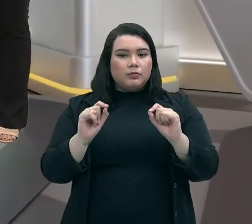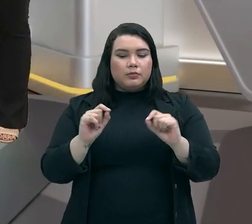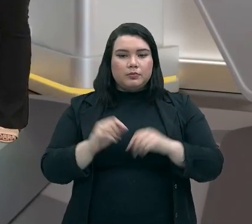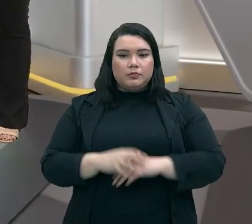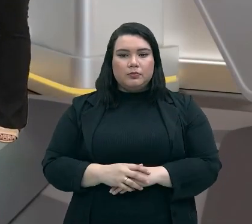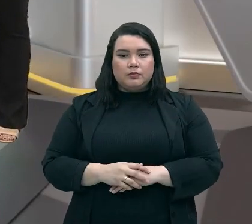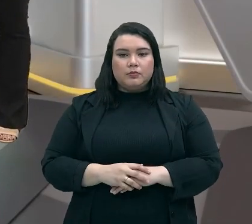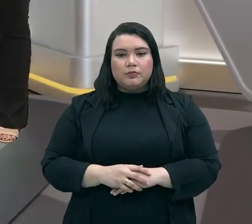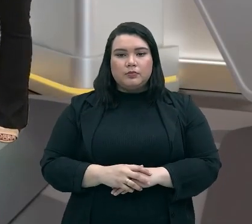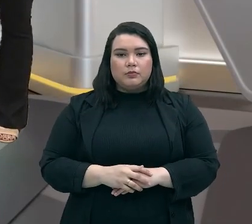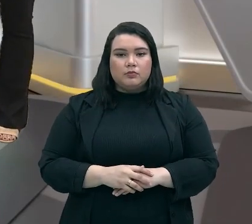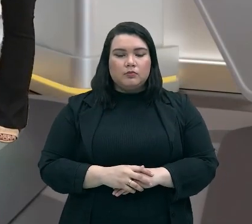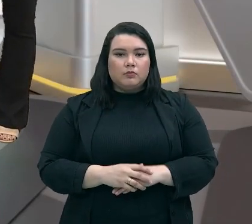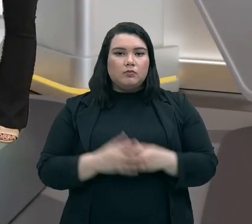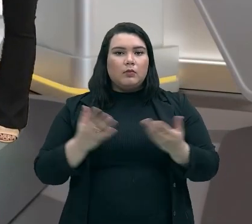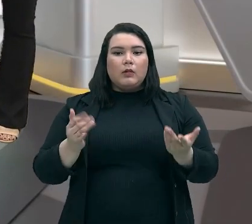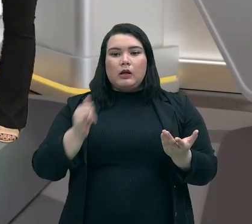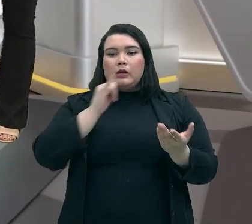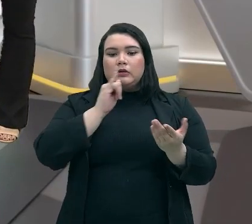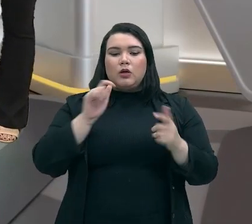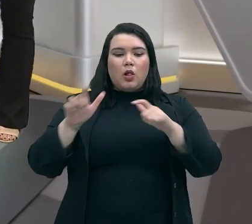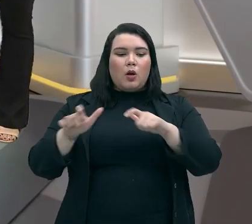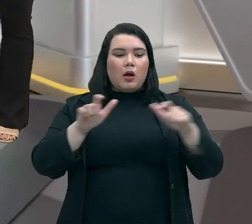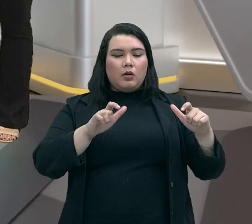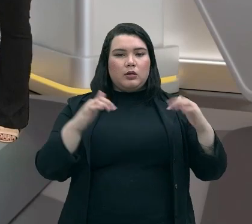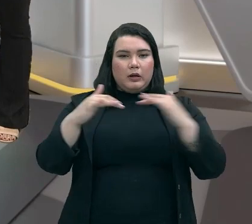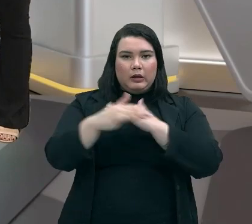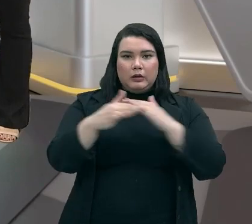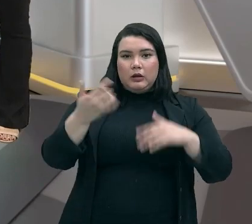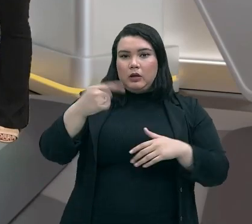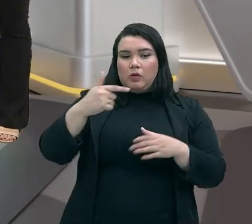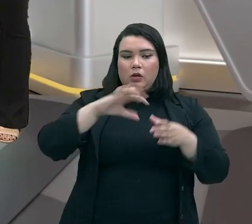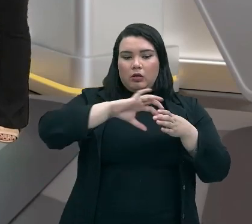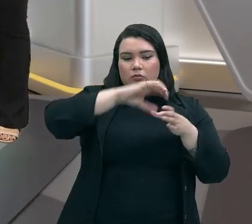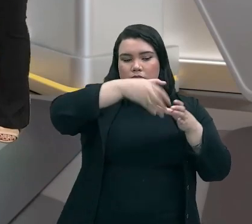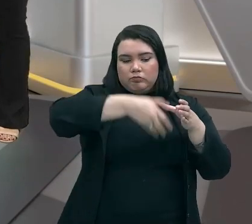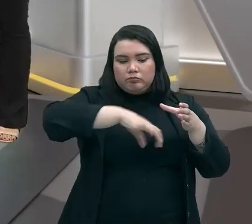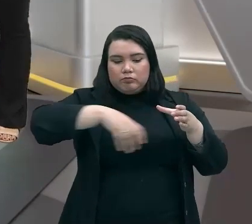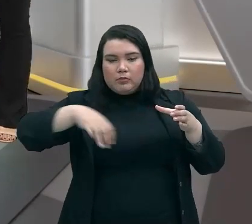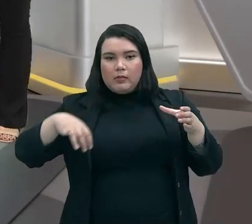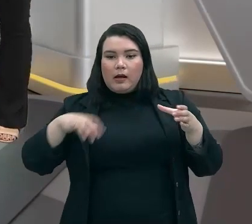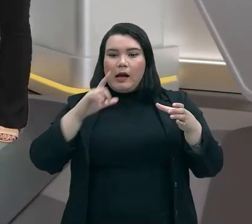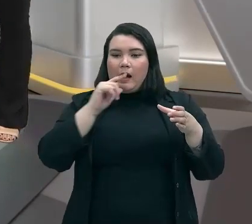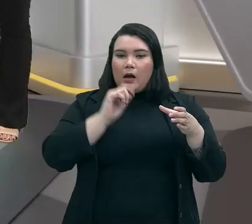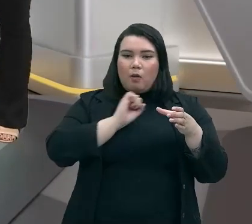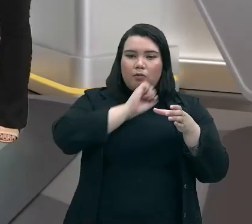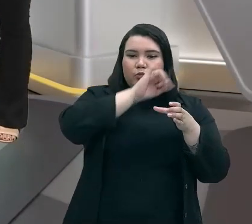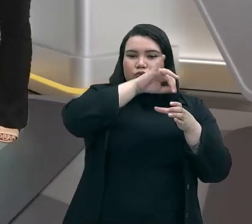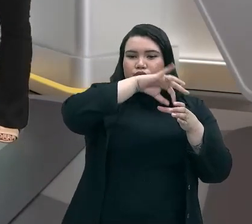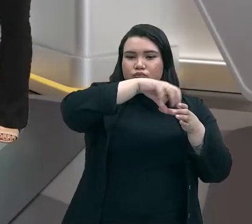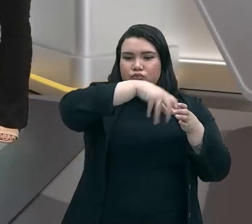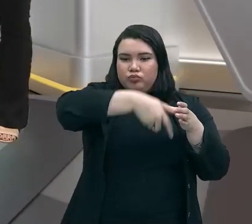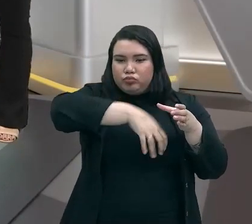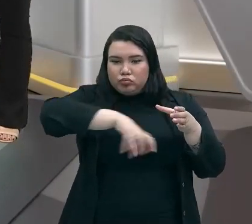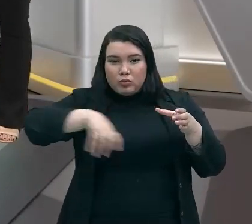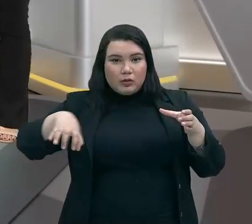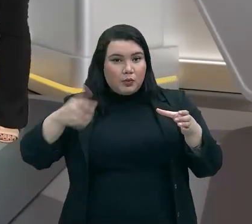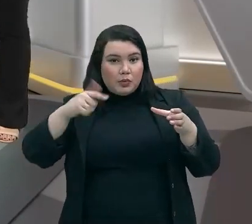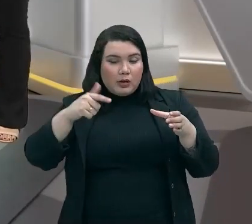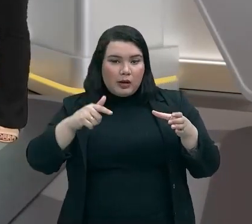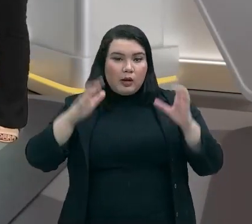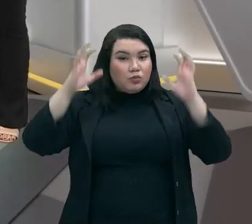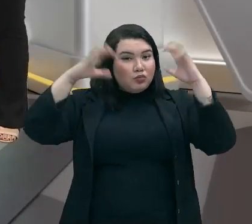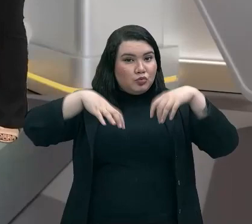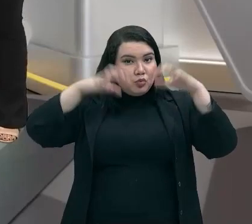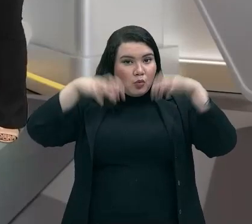de inundação, com saneamento básico. Perfeito. Então, as cidades que não têm o escoamento de água necessário, quando tem uma forte chuva, aquela água vai